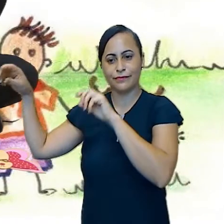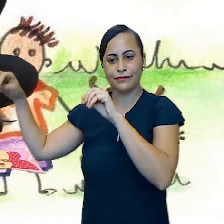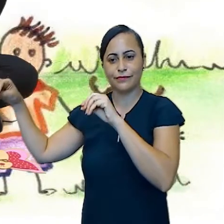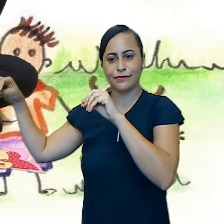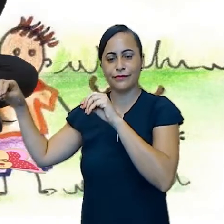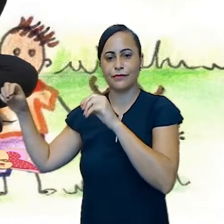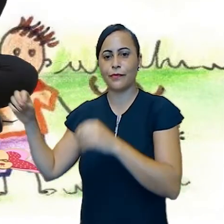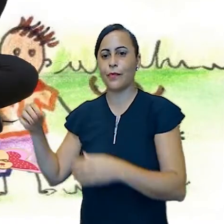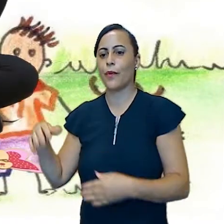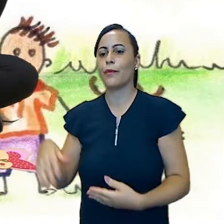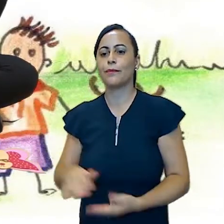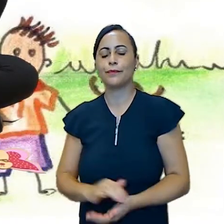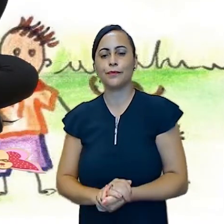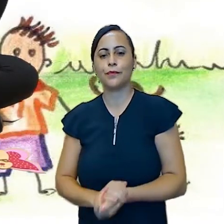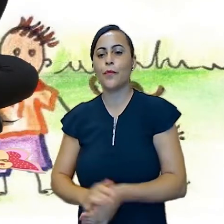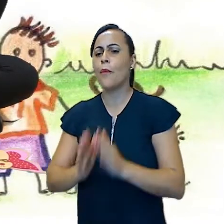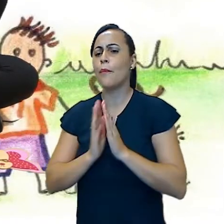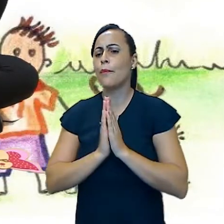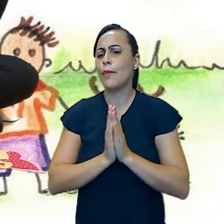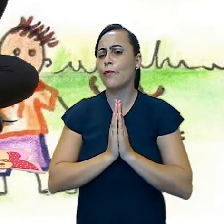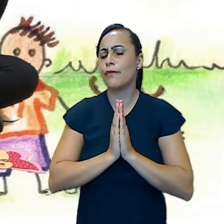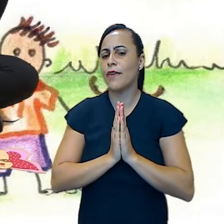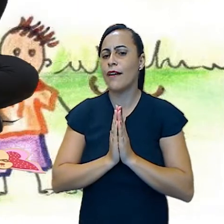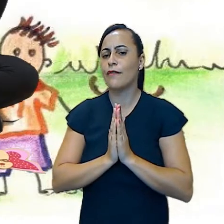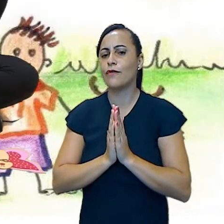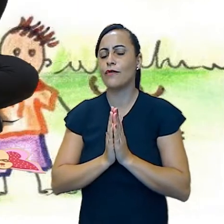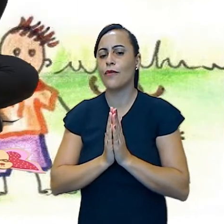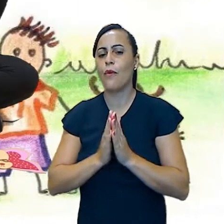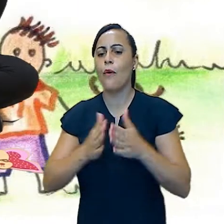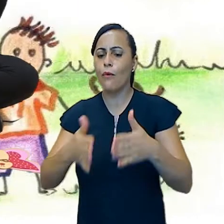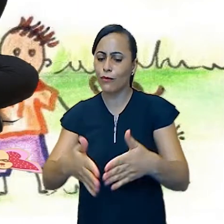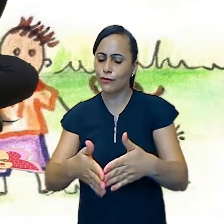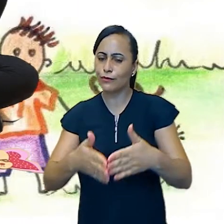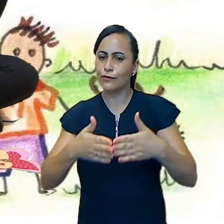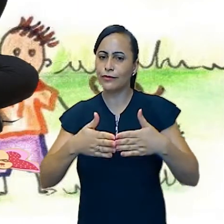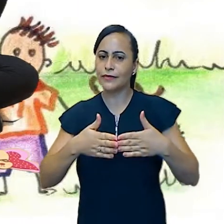Por favor, com licença,